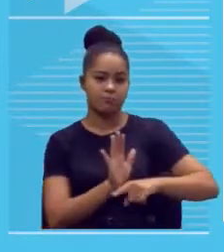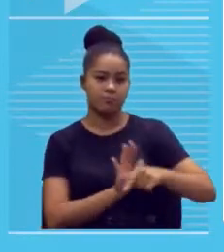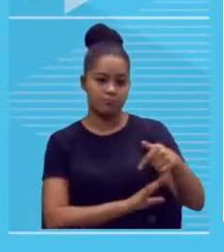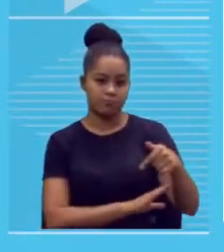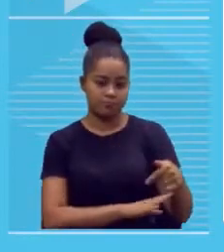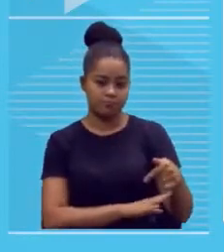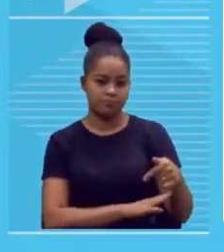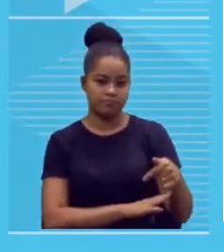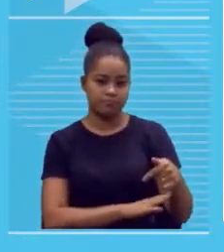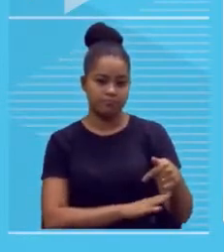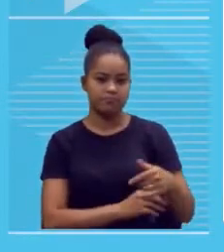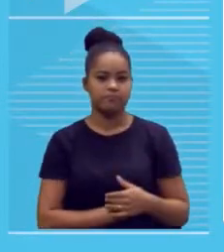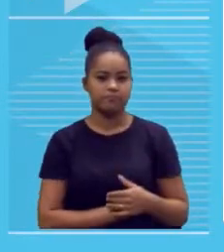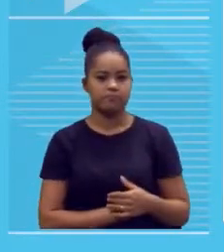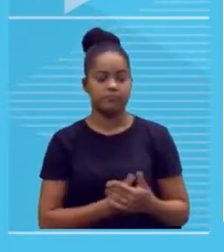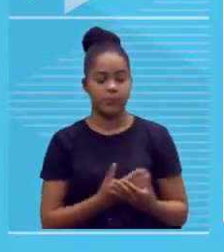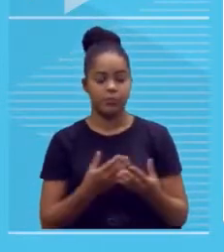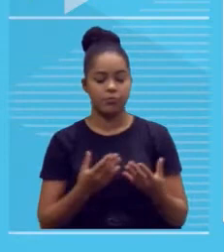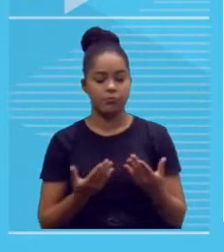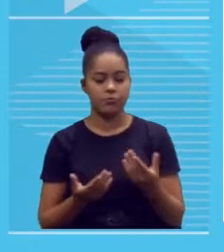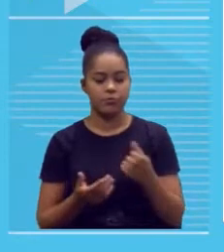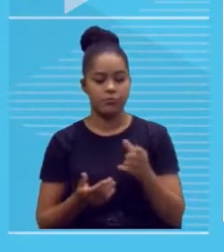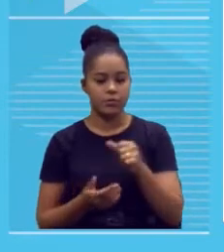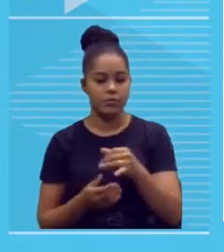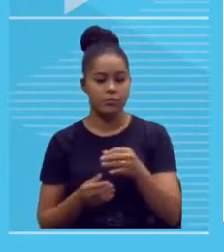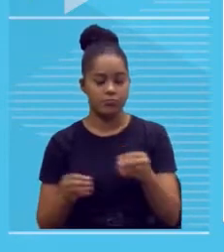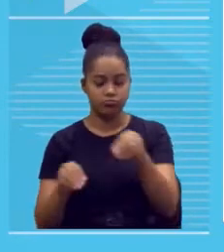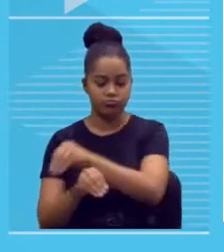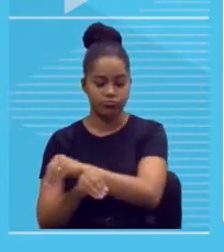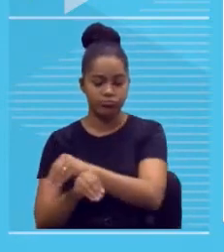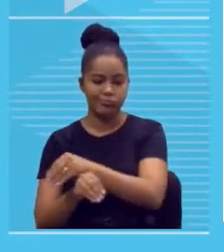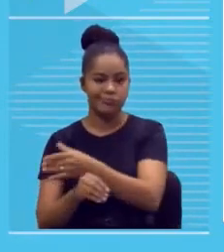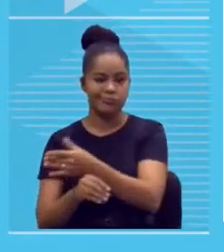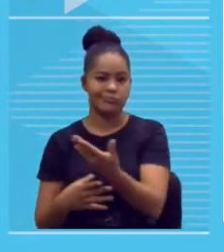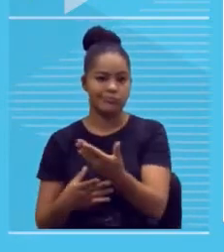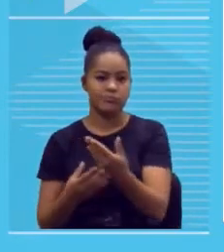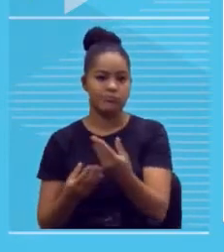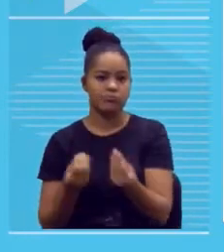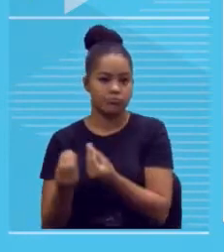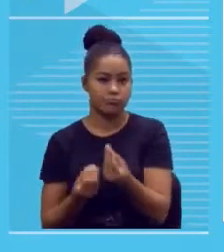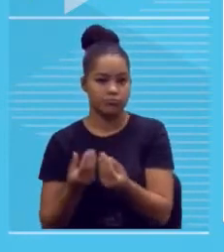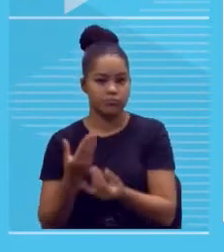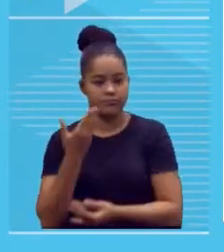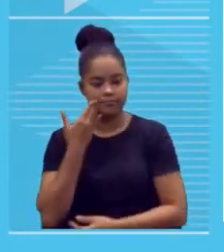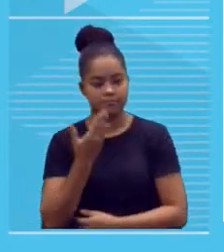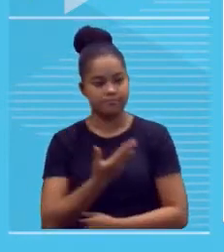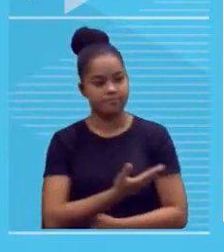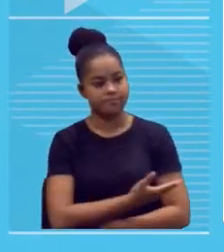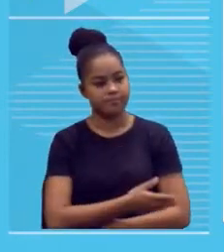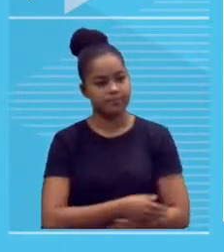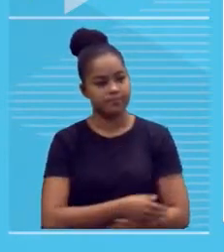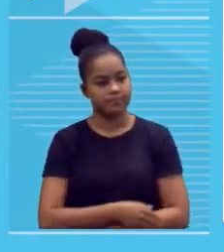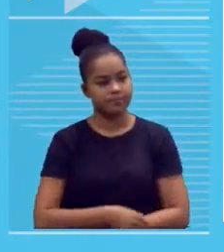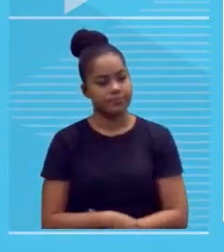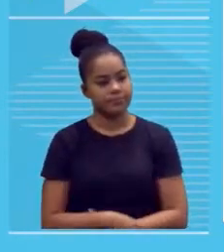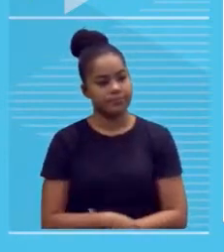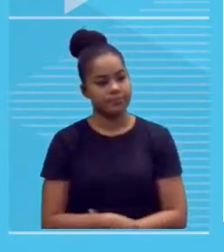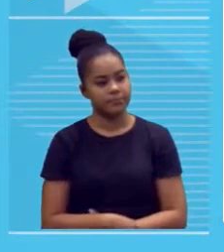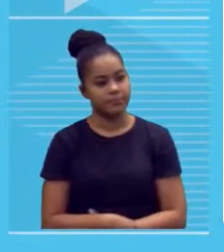eu organizar, passar tudo para o primeiro membro, vai ficar menos x mais y.